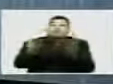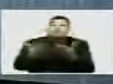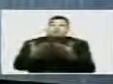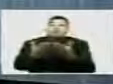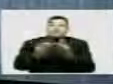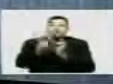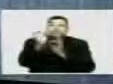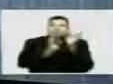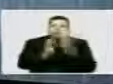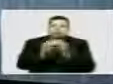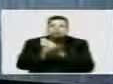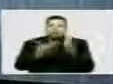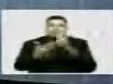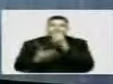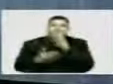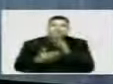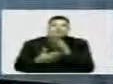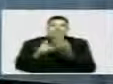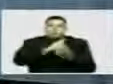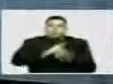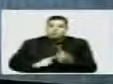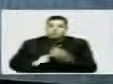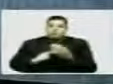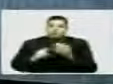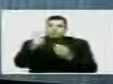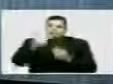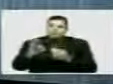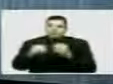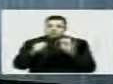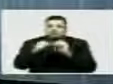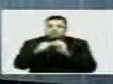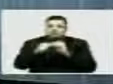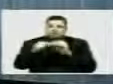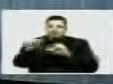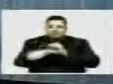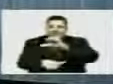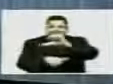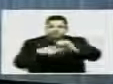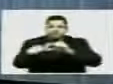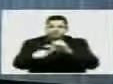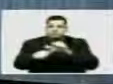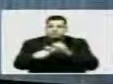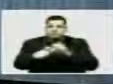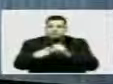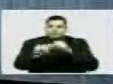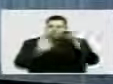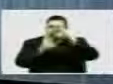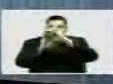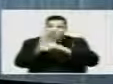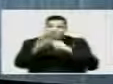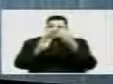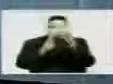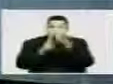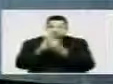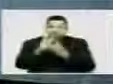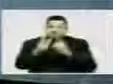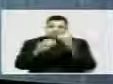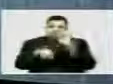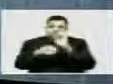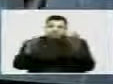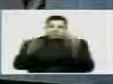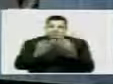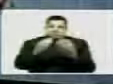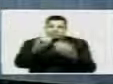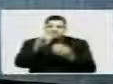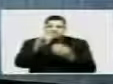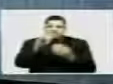cenário essa proposta surge. O governo federal propõe a mudança do indexador da dívida dos estados, que hoje